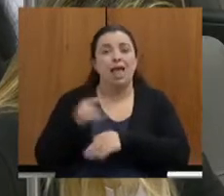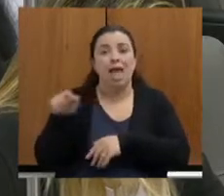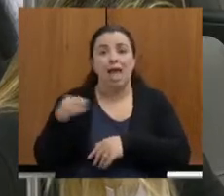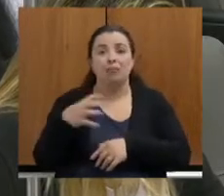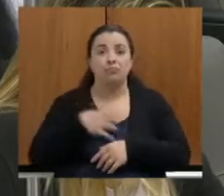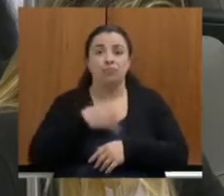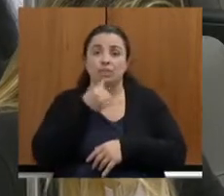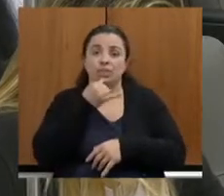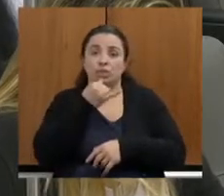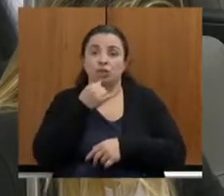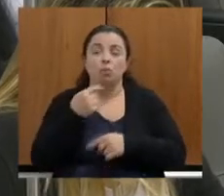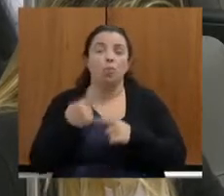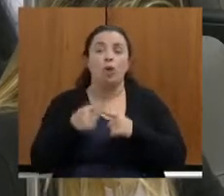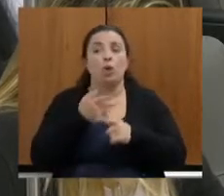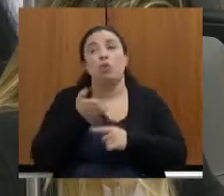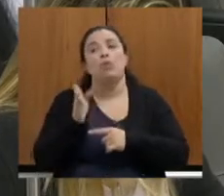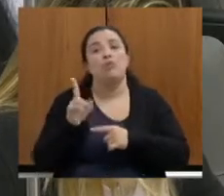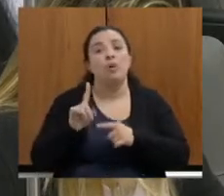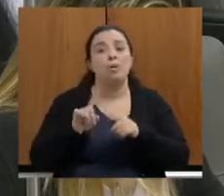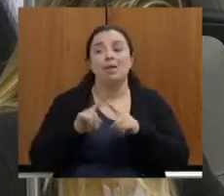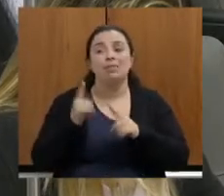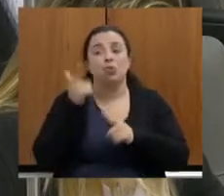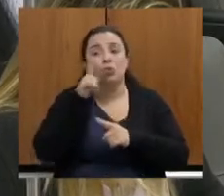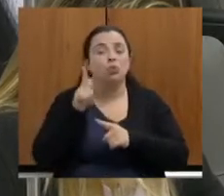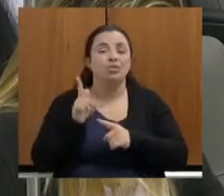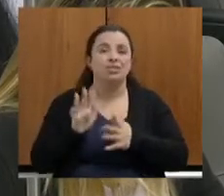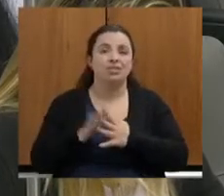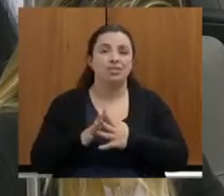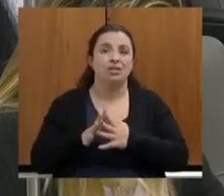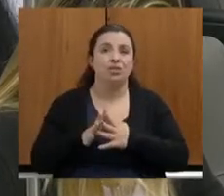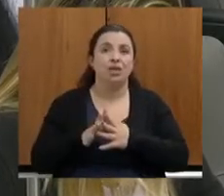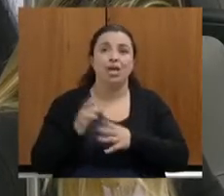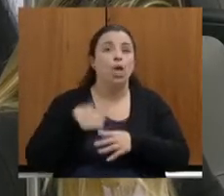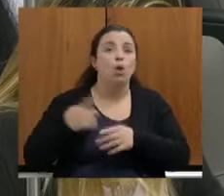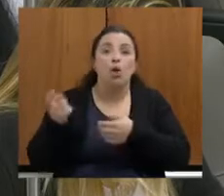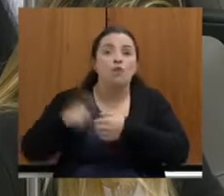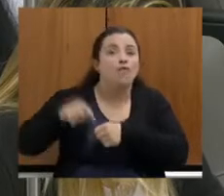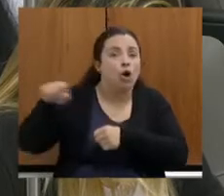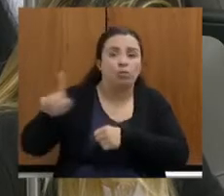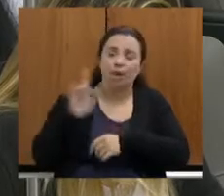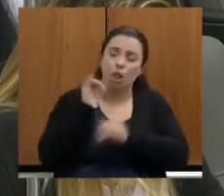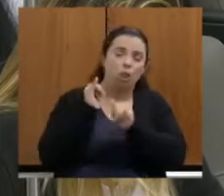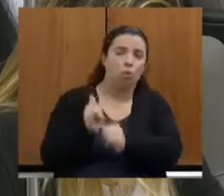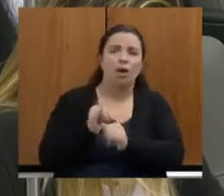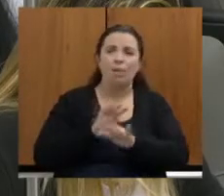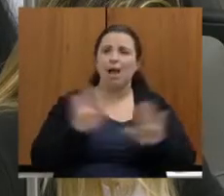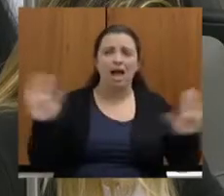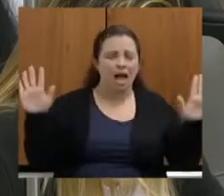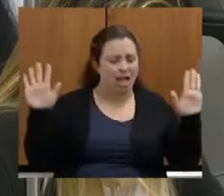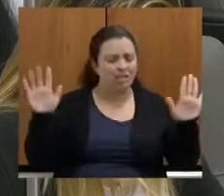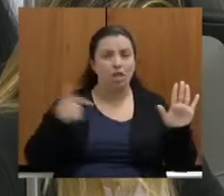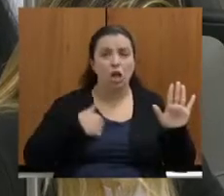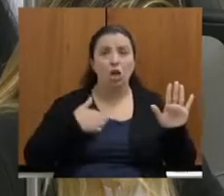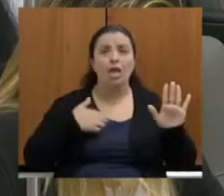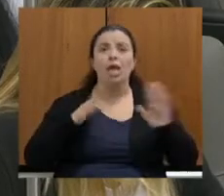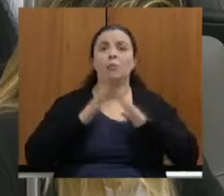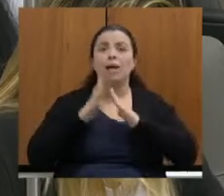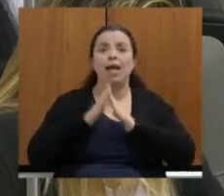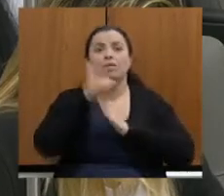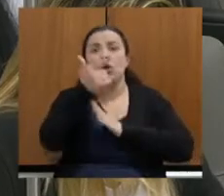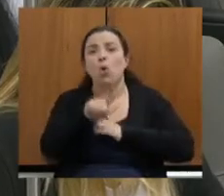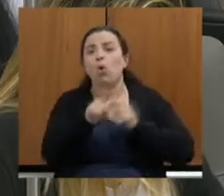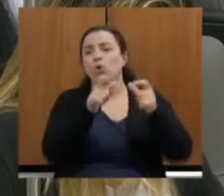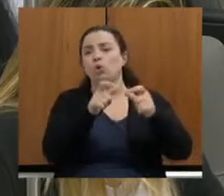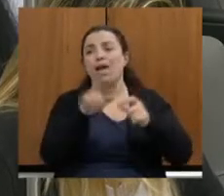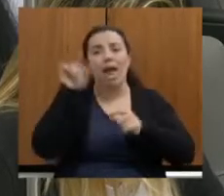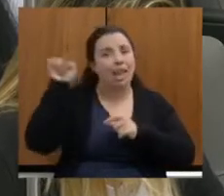lá mas eu não consigo ir lá e tem uma coisa eu não volto para lá mais eu quero a casa em outro lugar